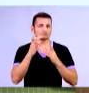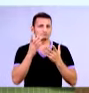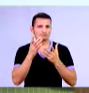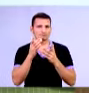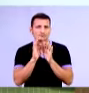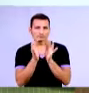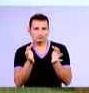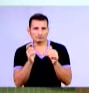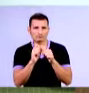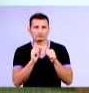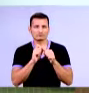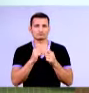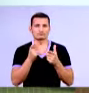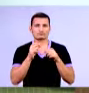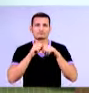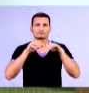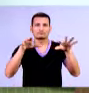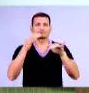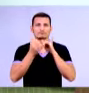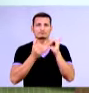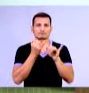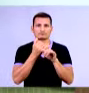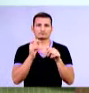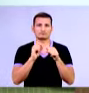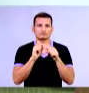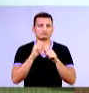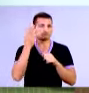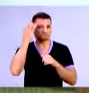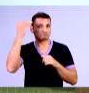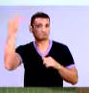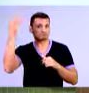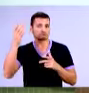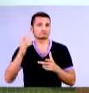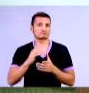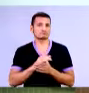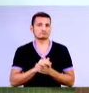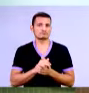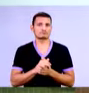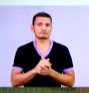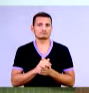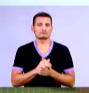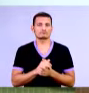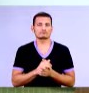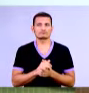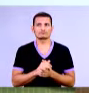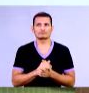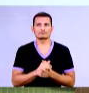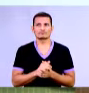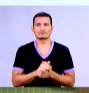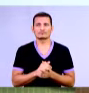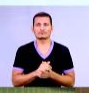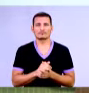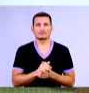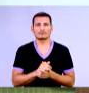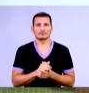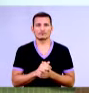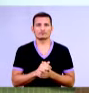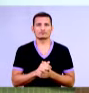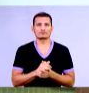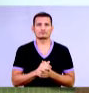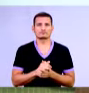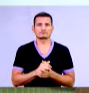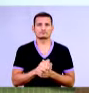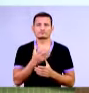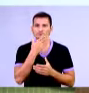foram disponibilizados na internet e fizeram um sucesso muito grande, inclusive atingiram um público imenso que às vezes o próprio